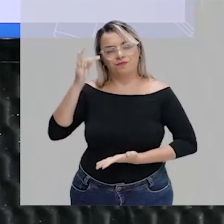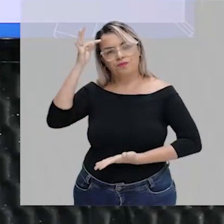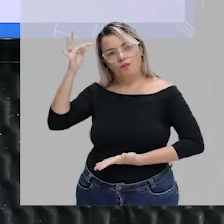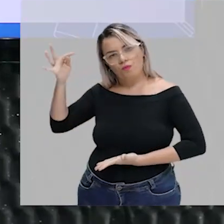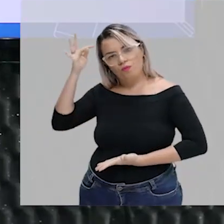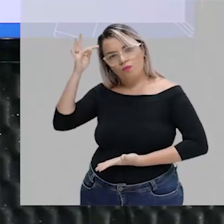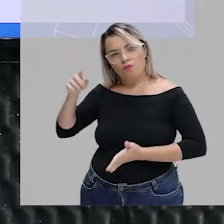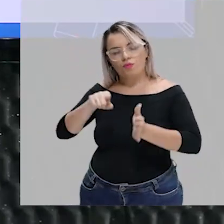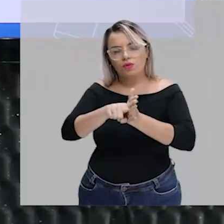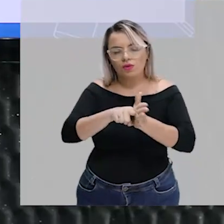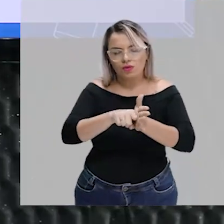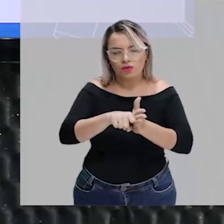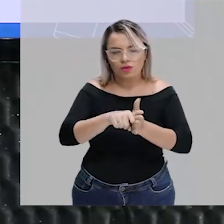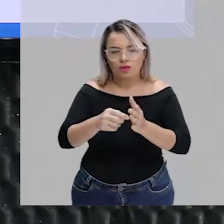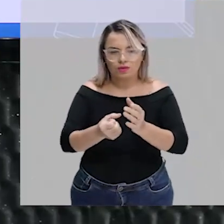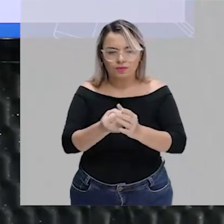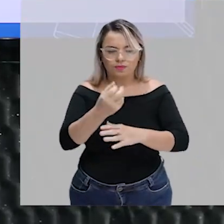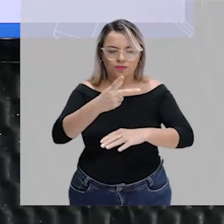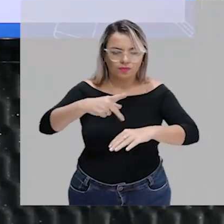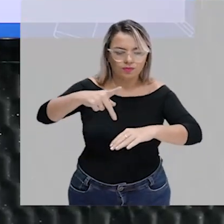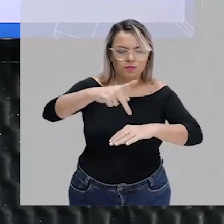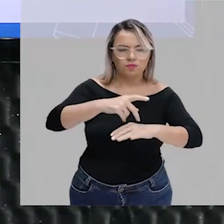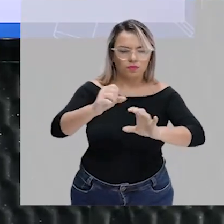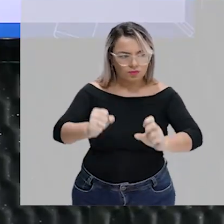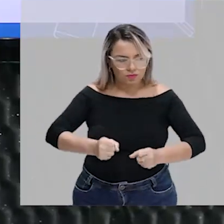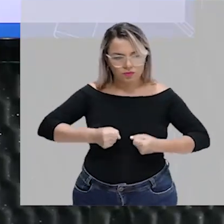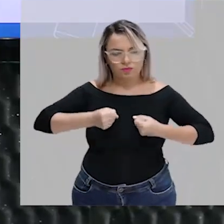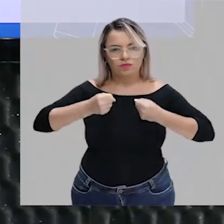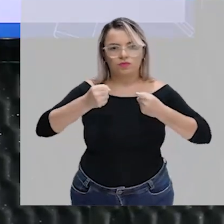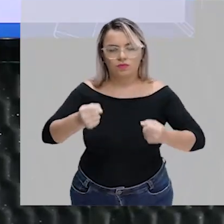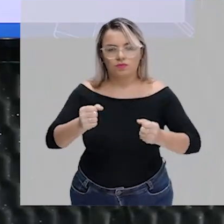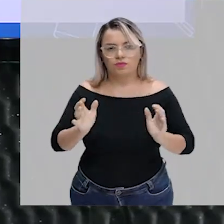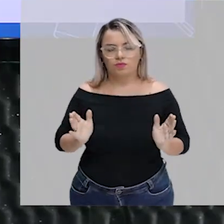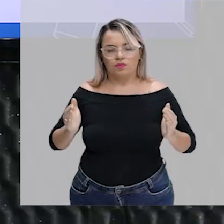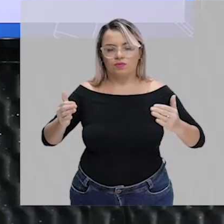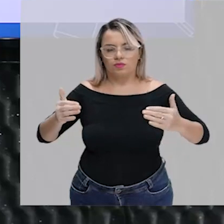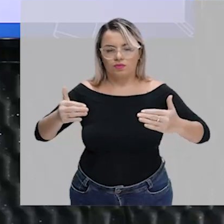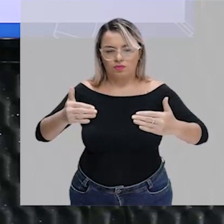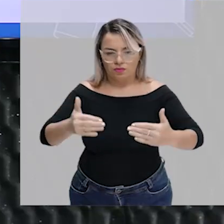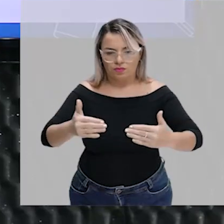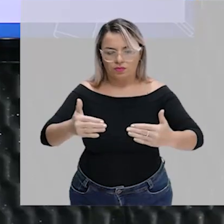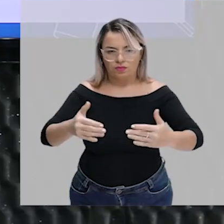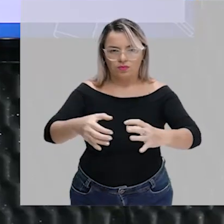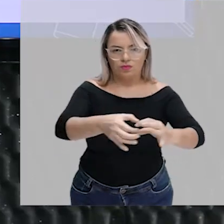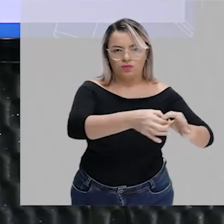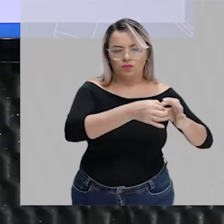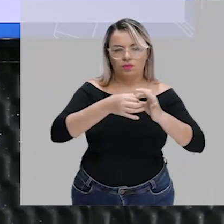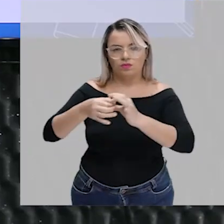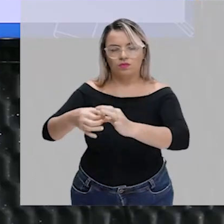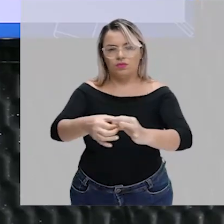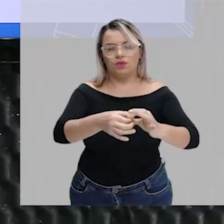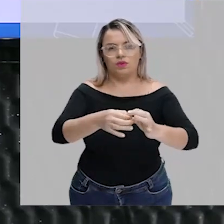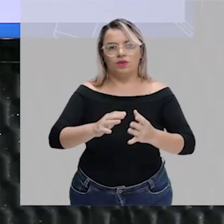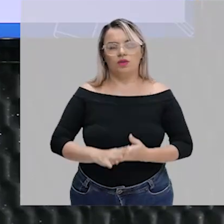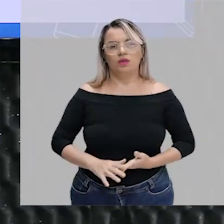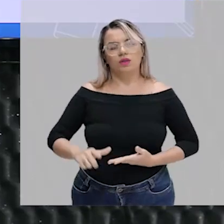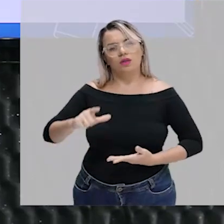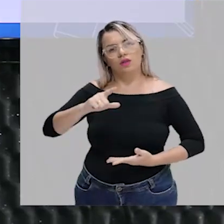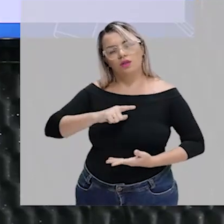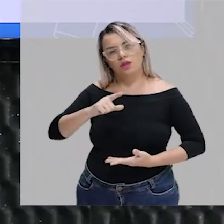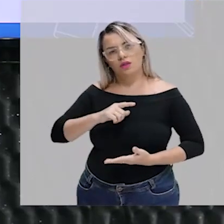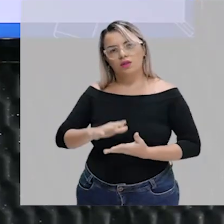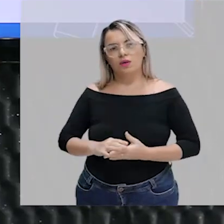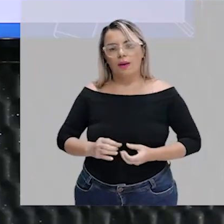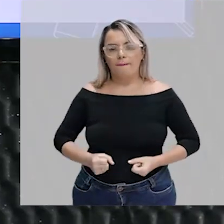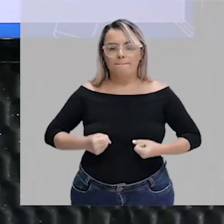Viana, criar um Estado forte, um Estado centralizador, para que isso se torne possível. para